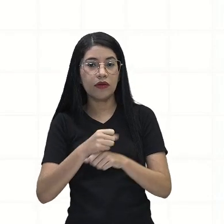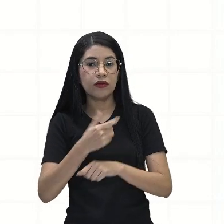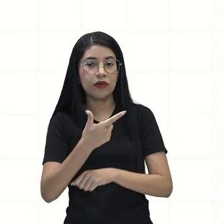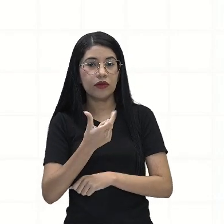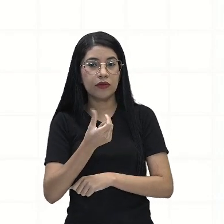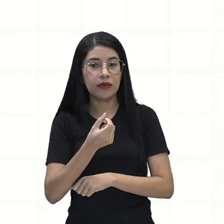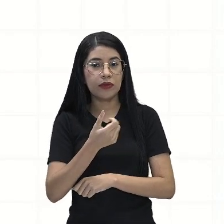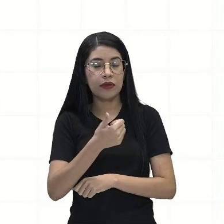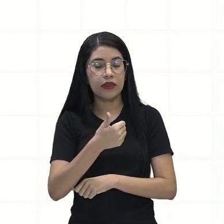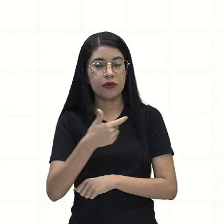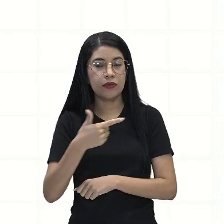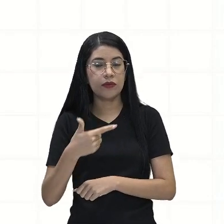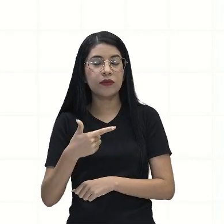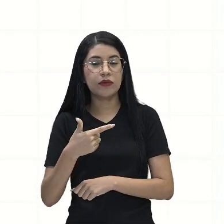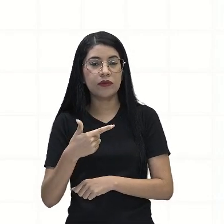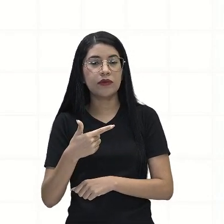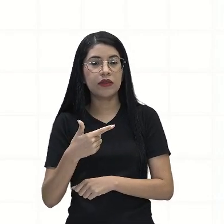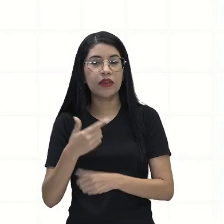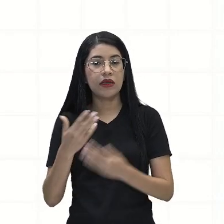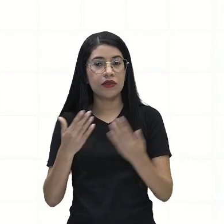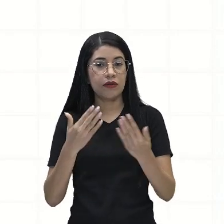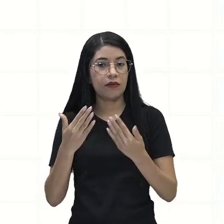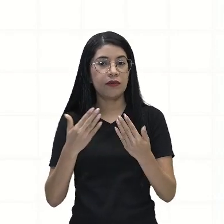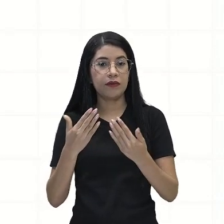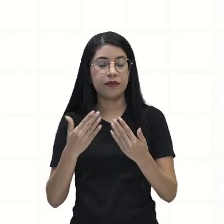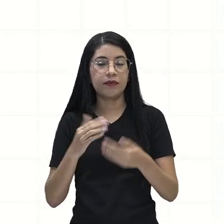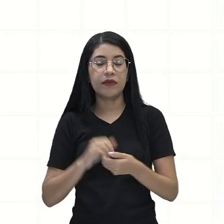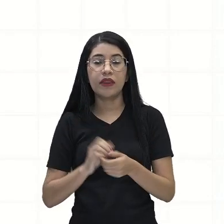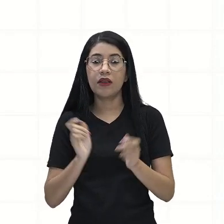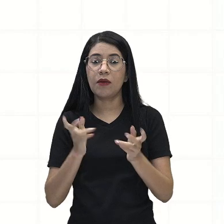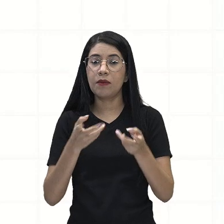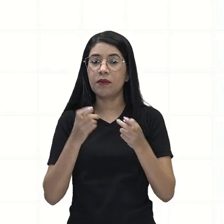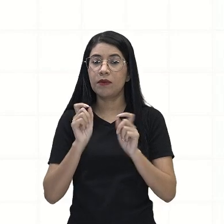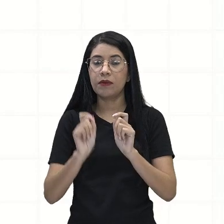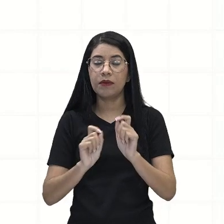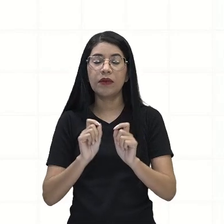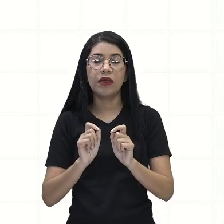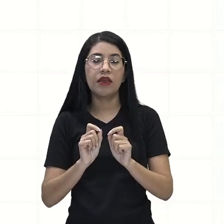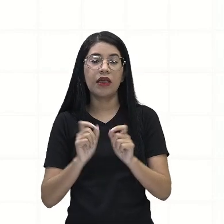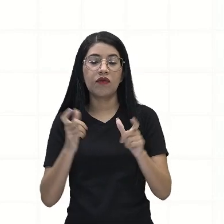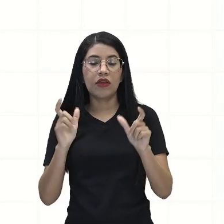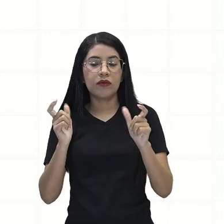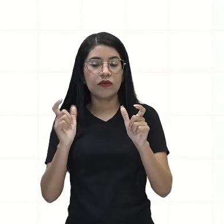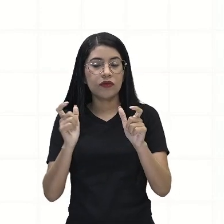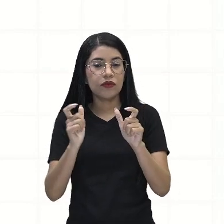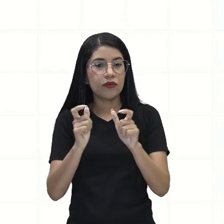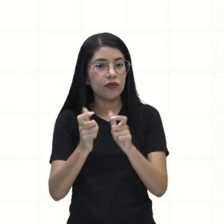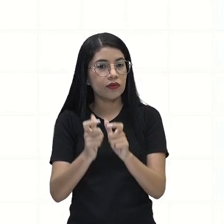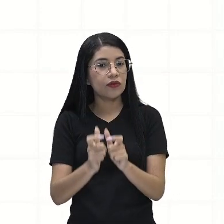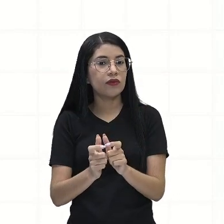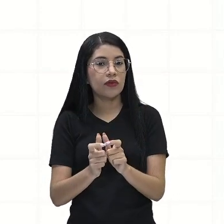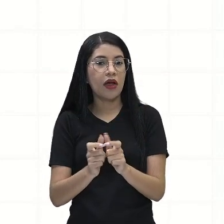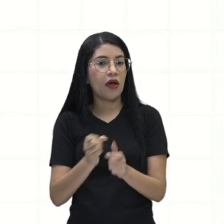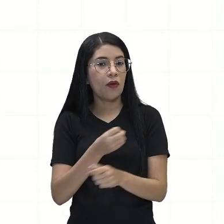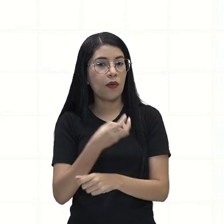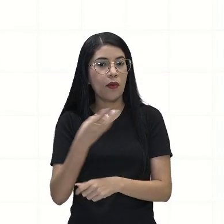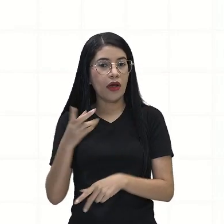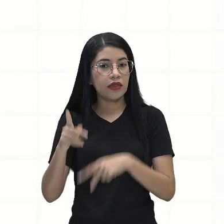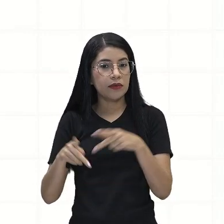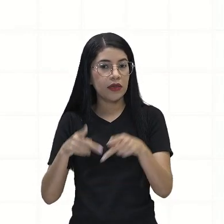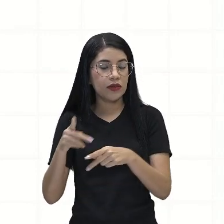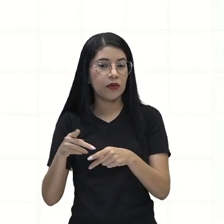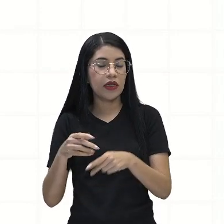foi o que a gente comparou. Então, a gente vai observar essa redução aqui na proporção das pessoas nos